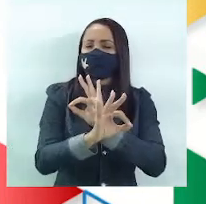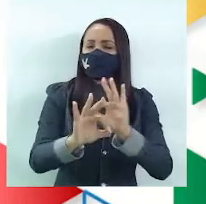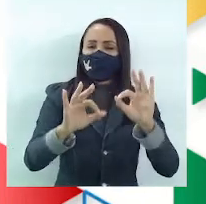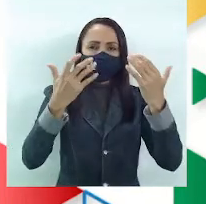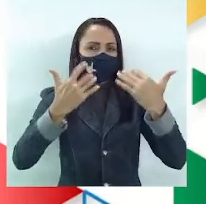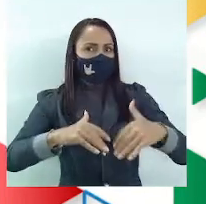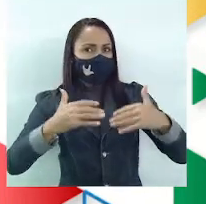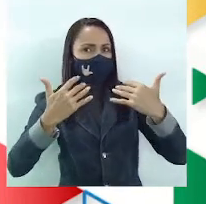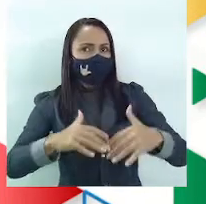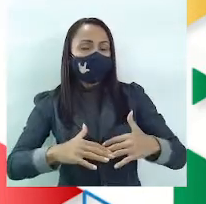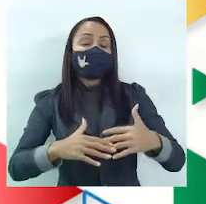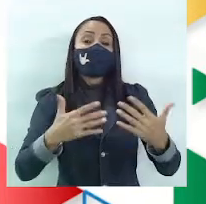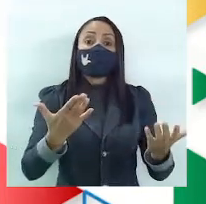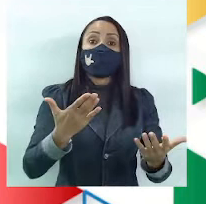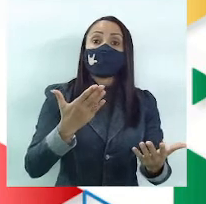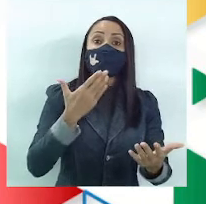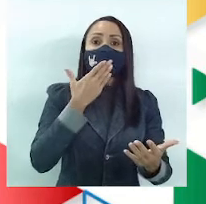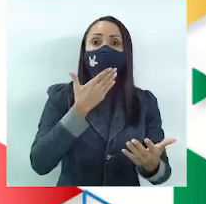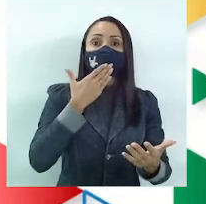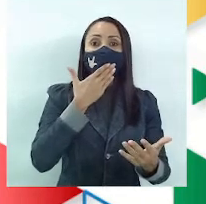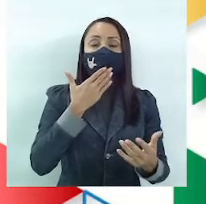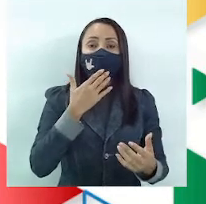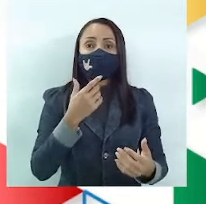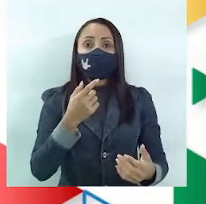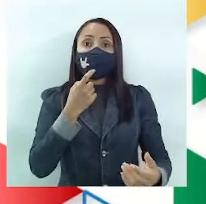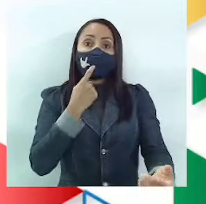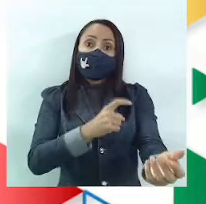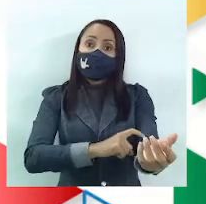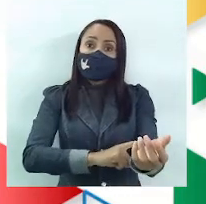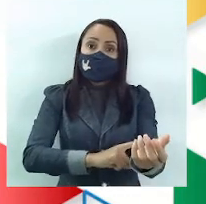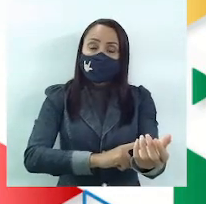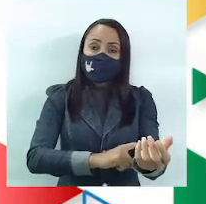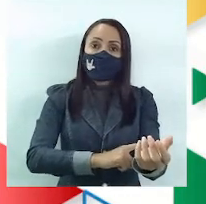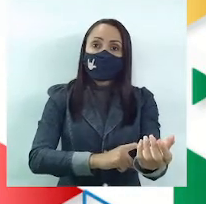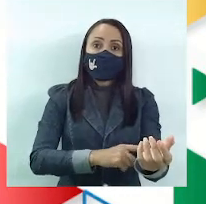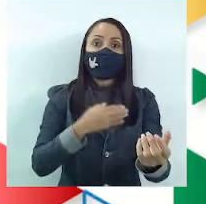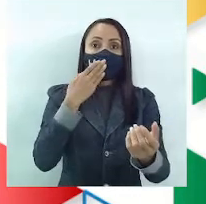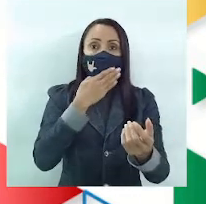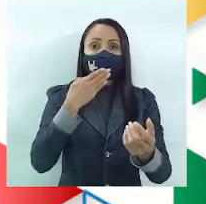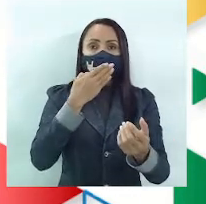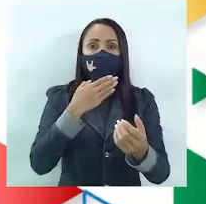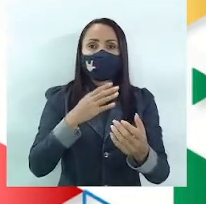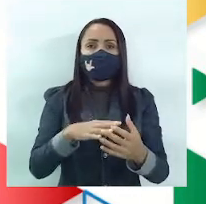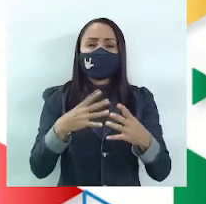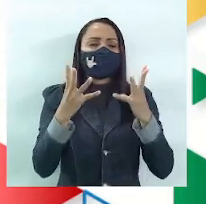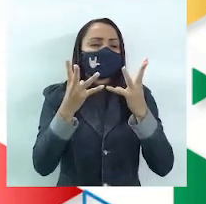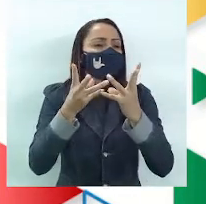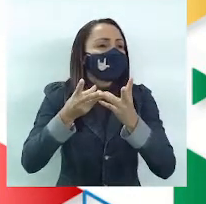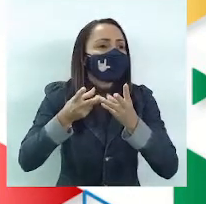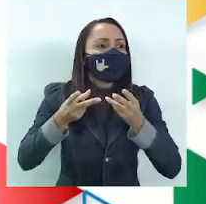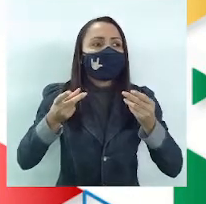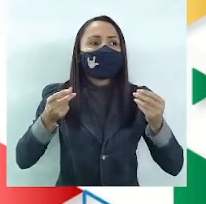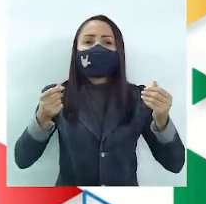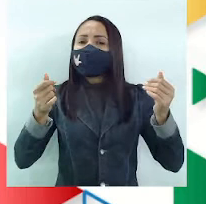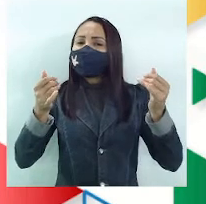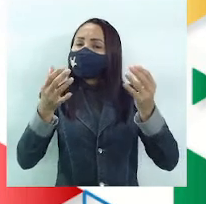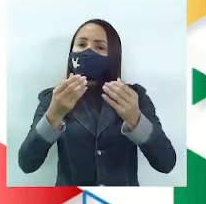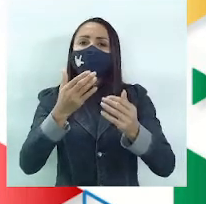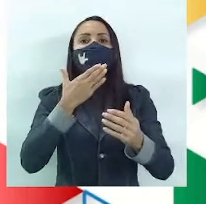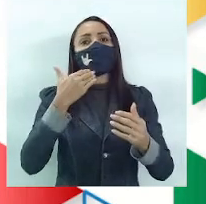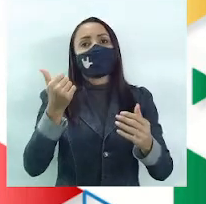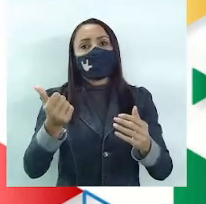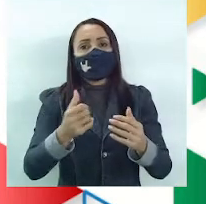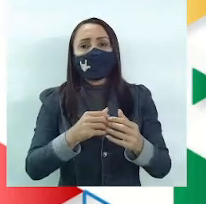de açúcar, de glicose, ele faz com que o alimento fique mais agradável ao paladar. Então as pessoas quando chegam